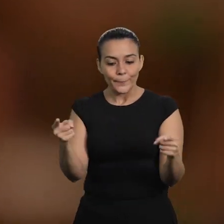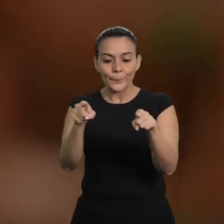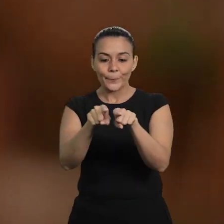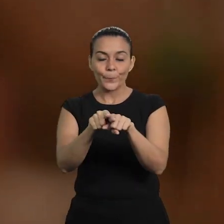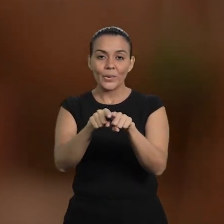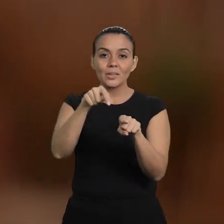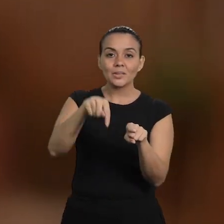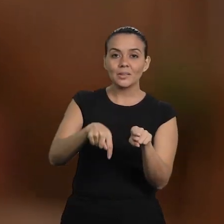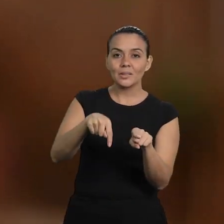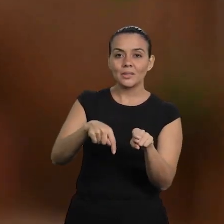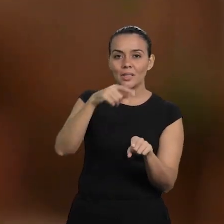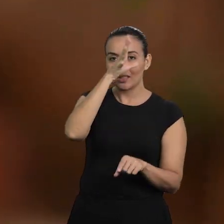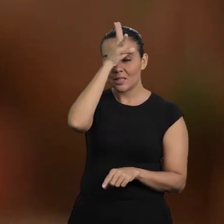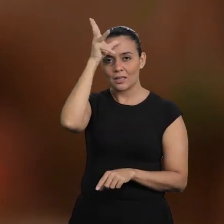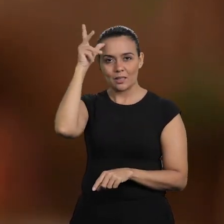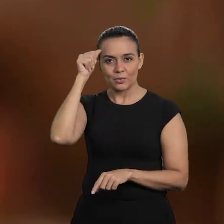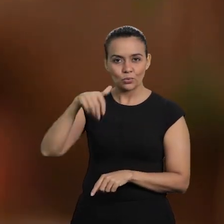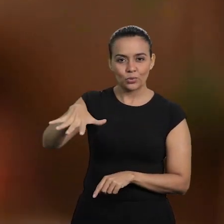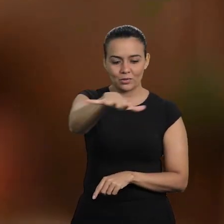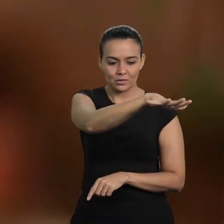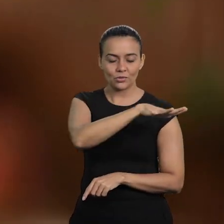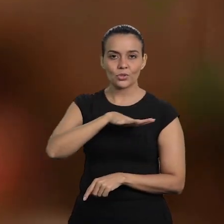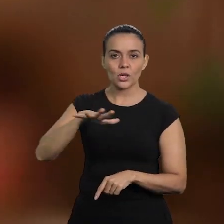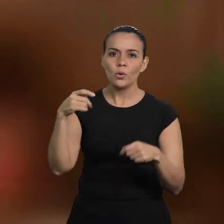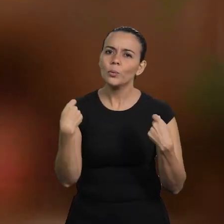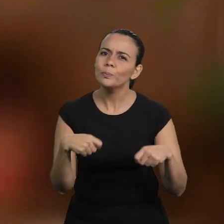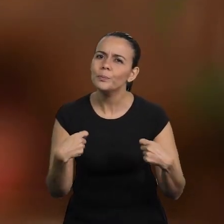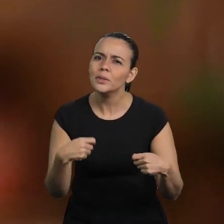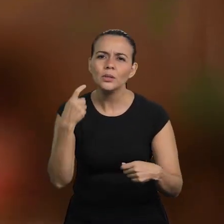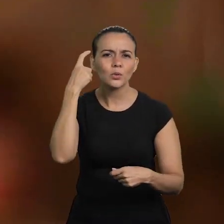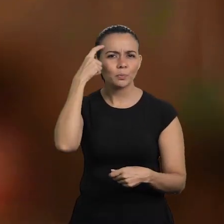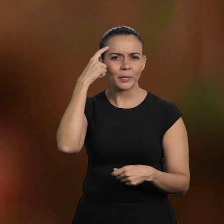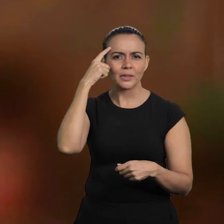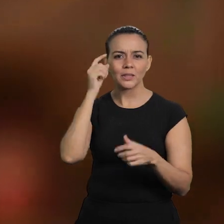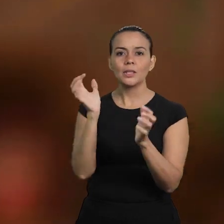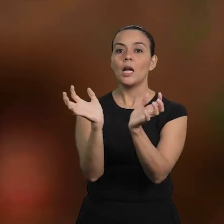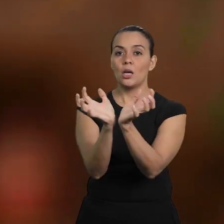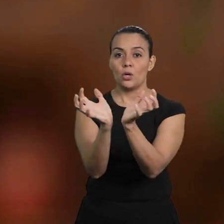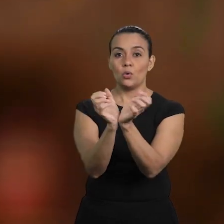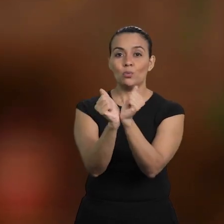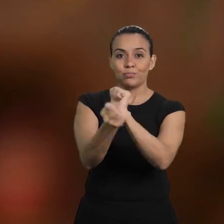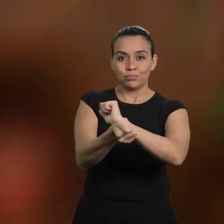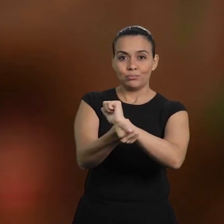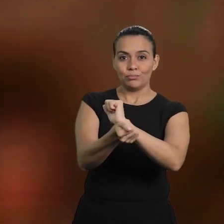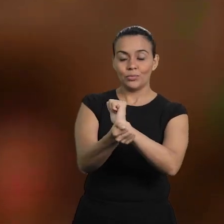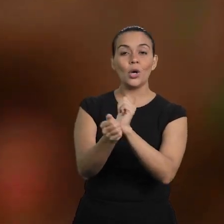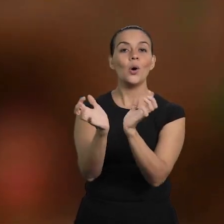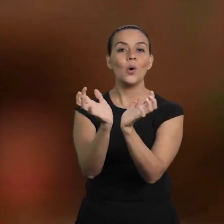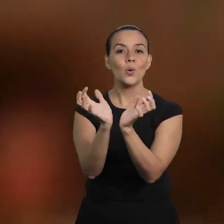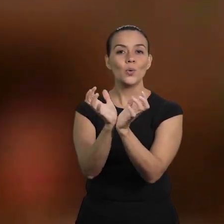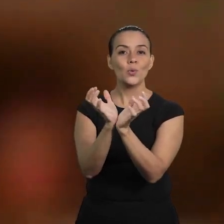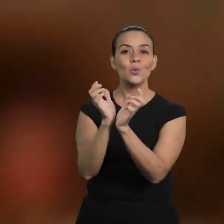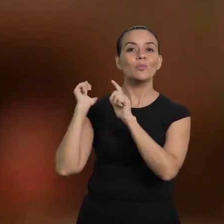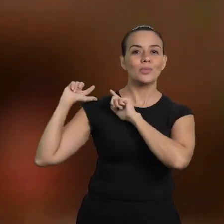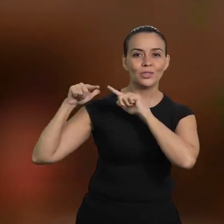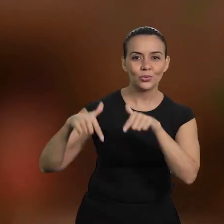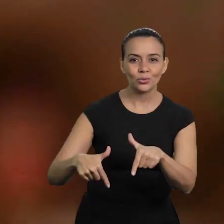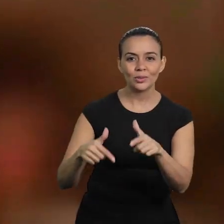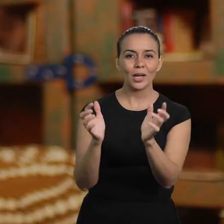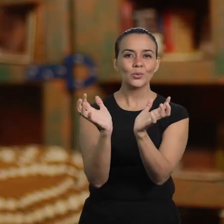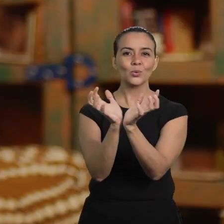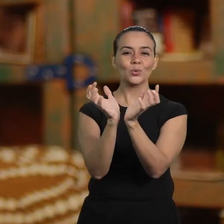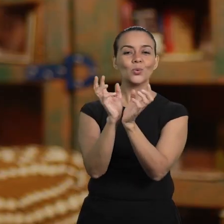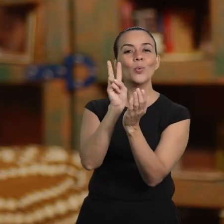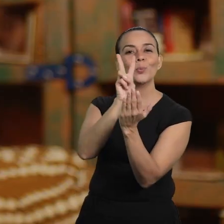região amazônica, eu tenho que trazer vozes de comunidades quilombolas, de povos tradicionais, de